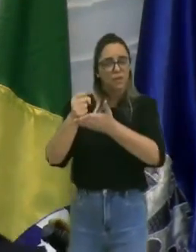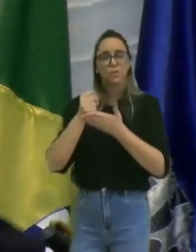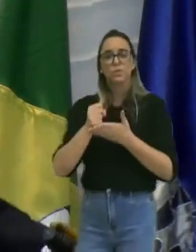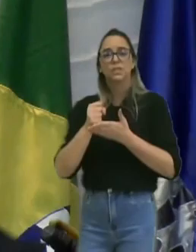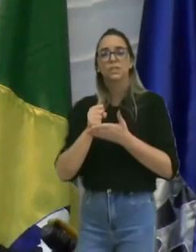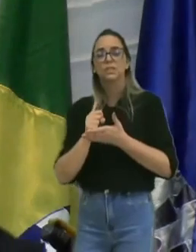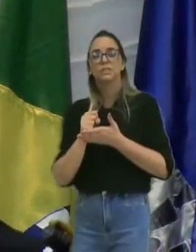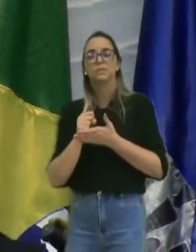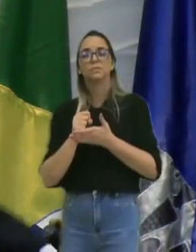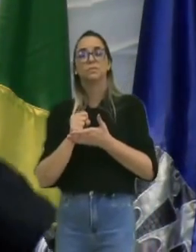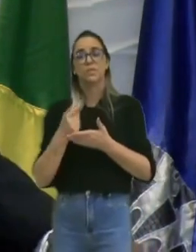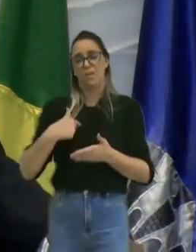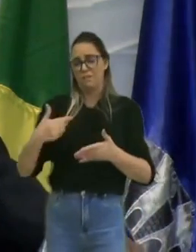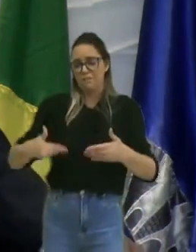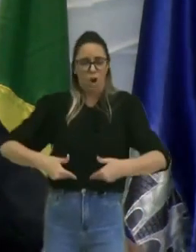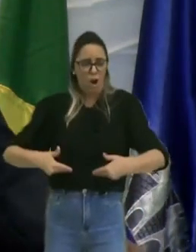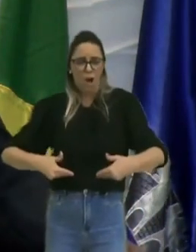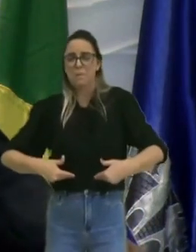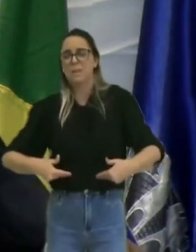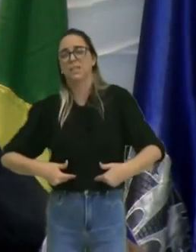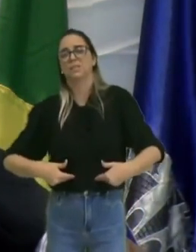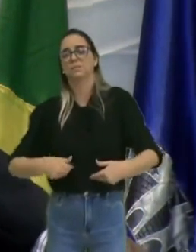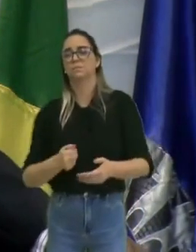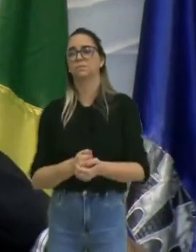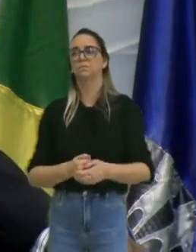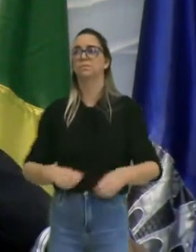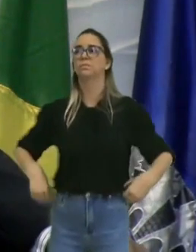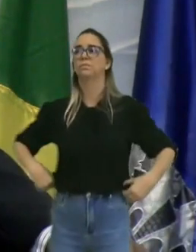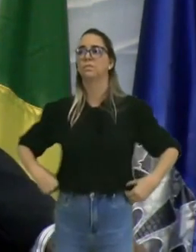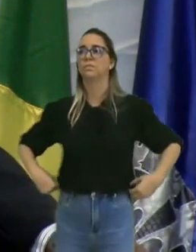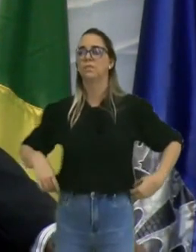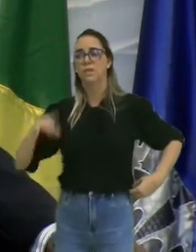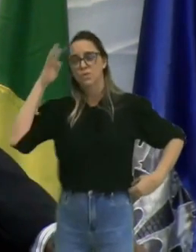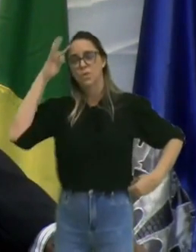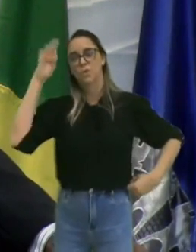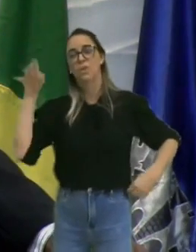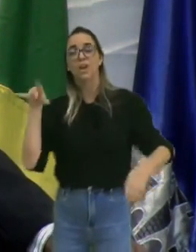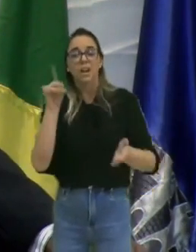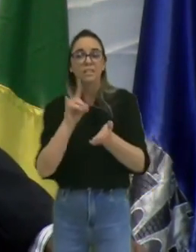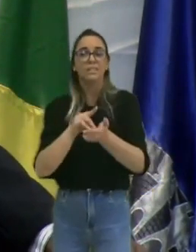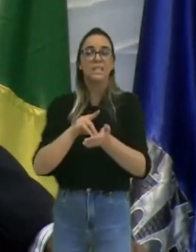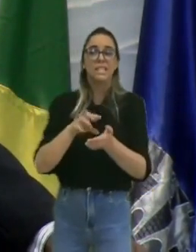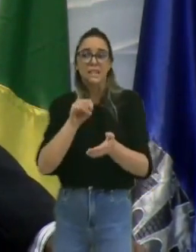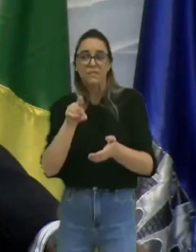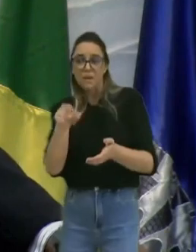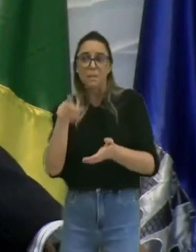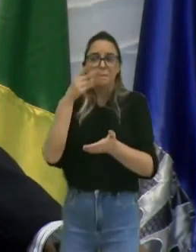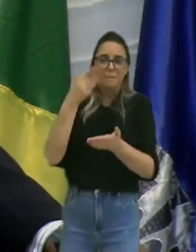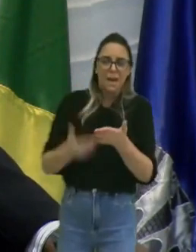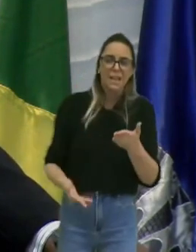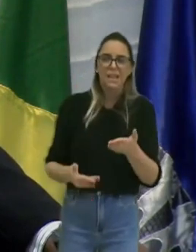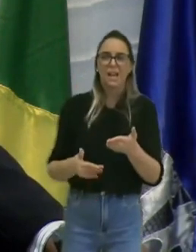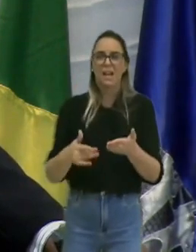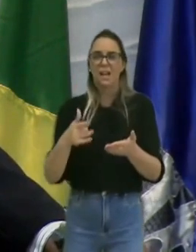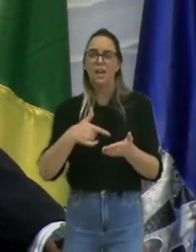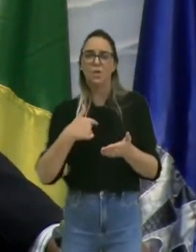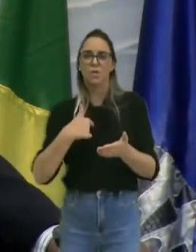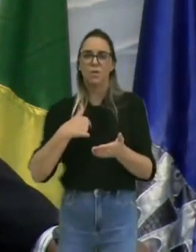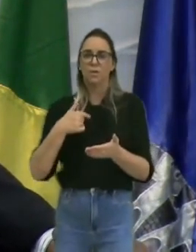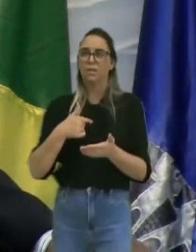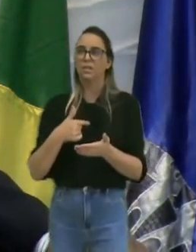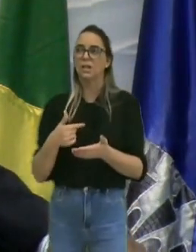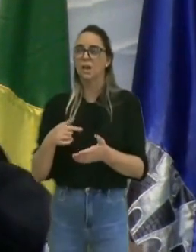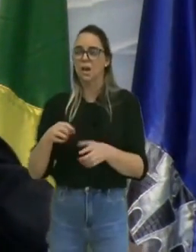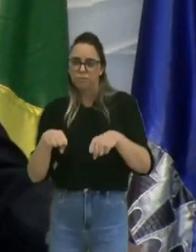14 mil, porque eu estou passando fome. Meu sonho vai realizar. E quando você perder, eu vou pegar uma brauna aí, se arrastando na minha